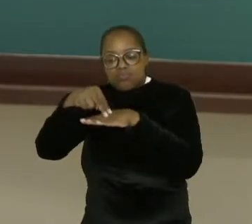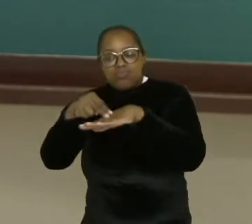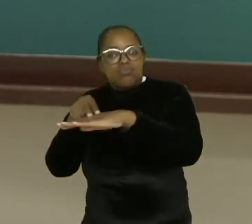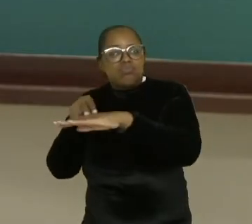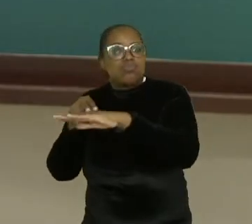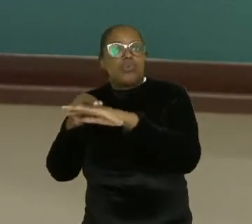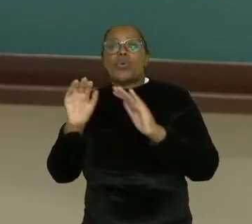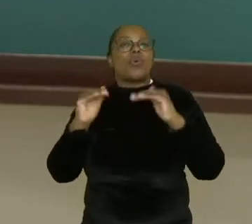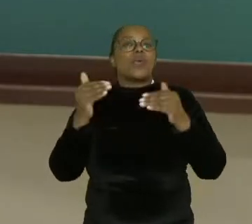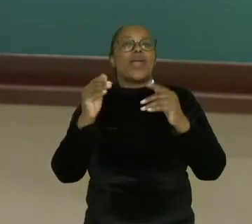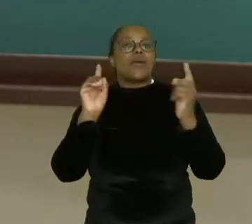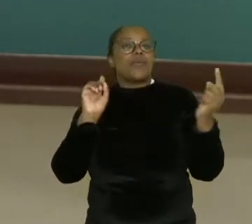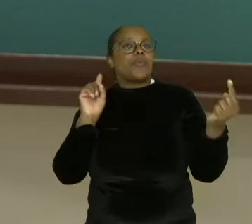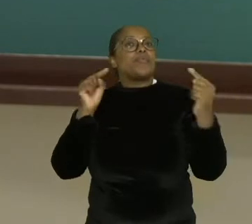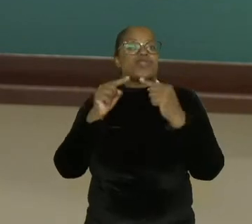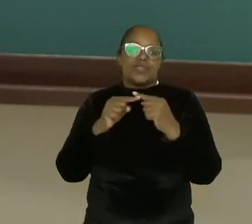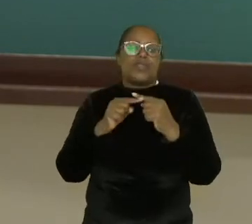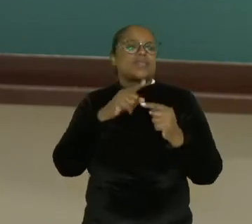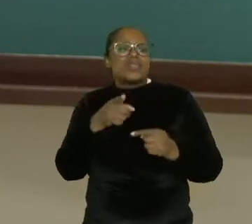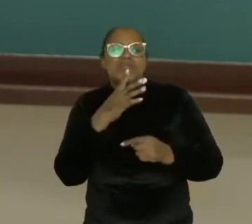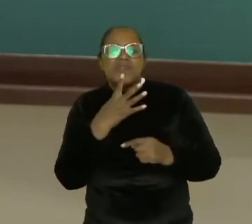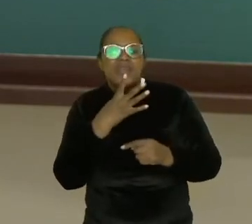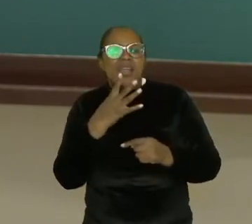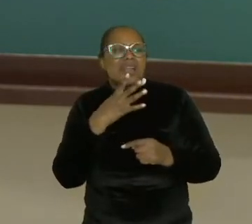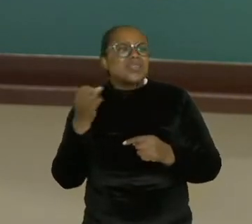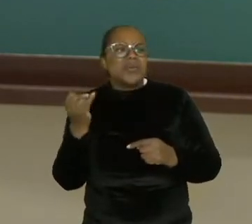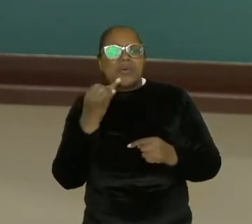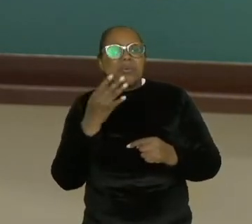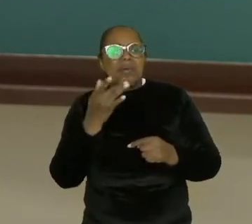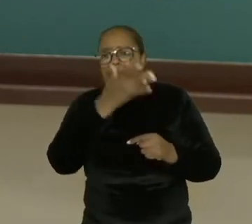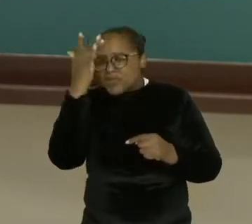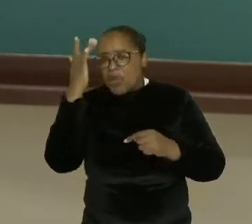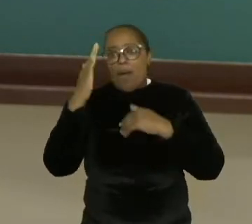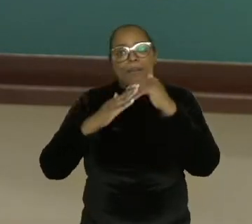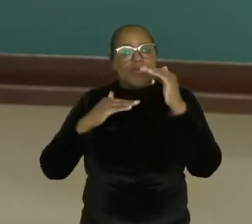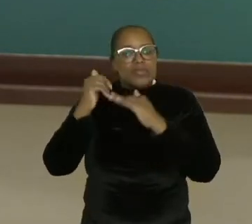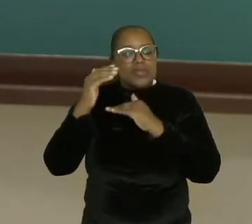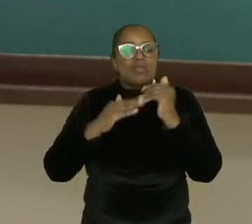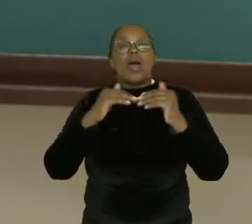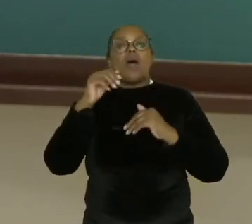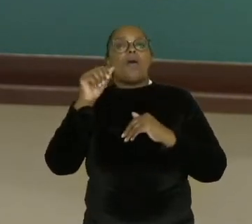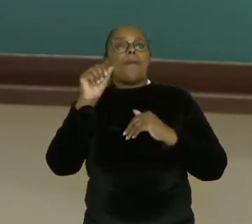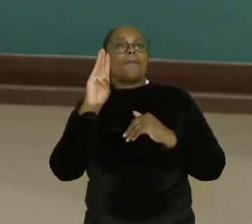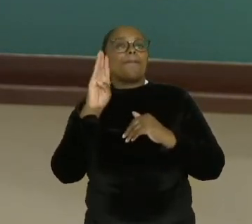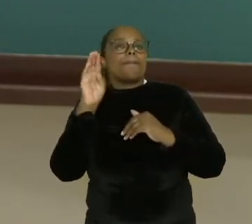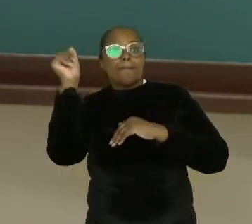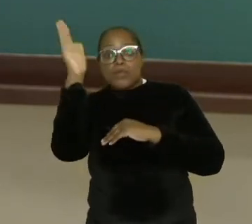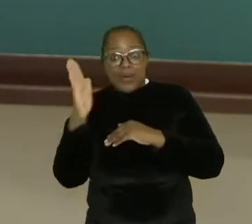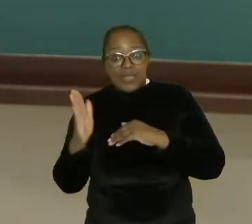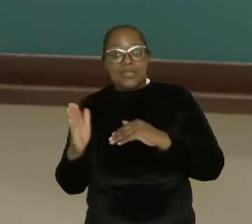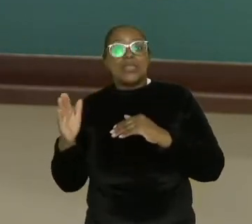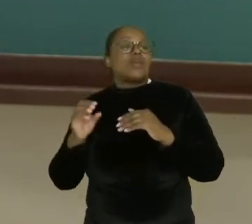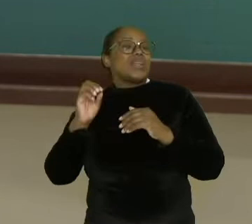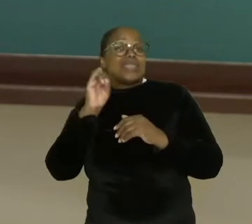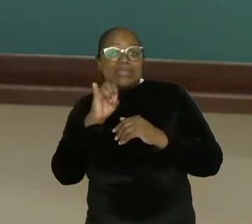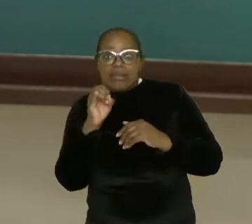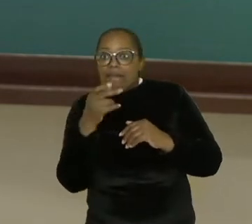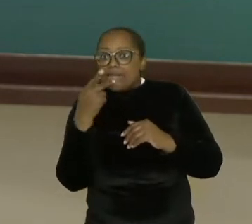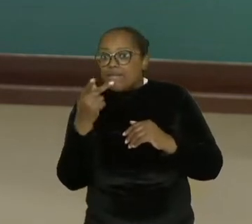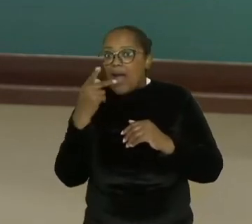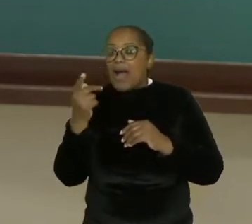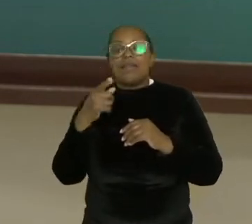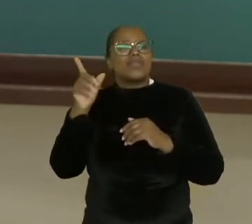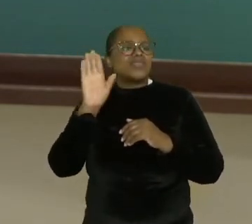surf? Conhece algum surfista brasileiro? Tem algum surfista que você falou em surf Brasil? Já tem aquele